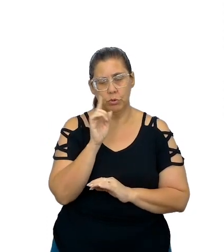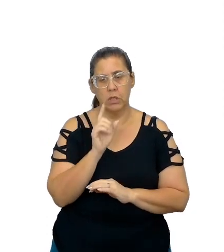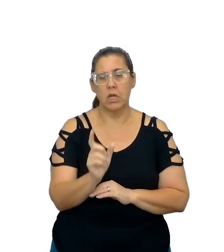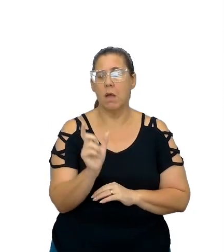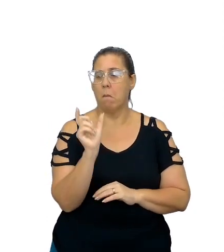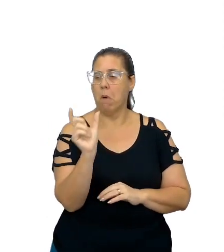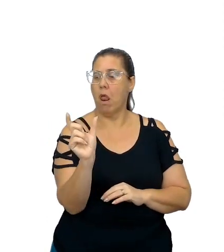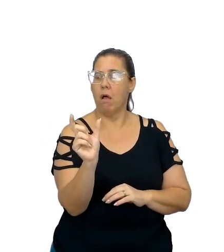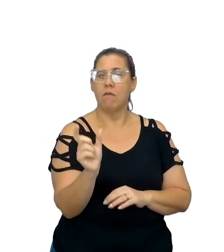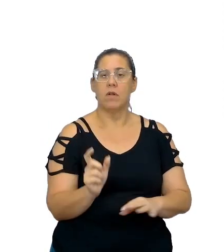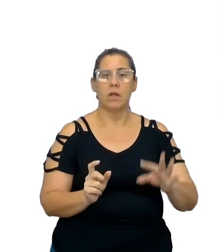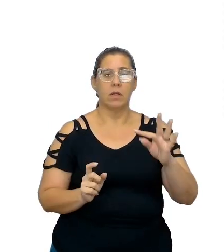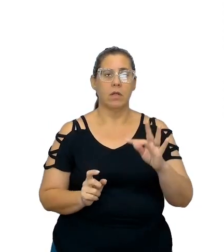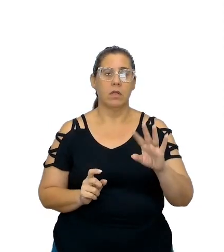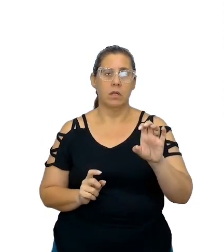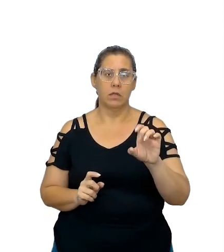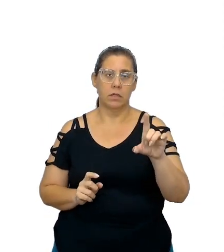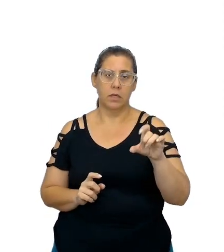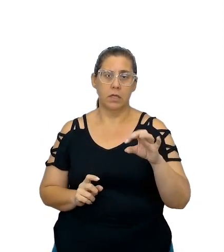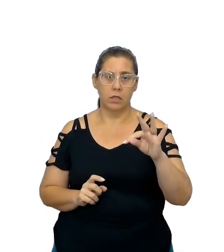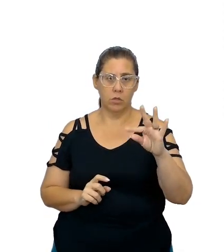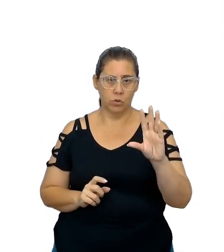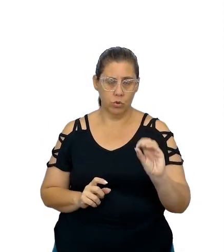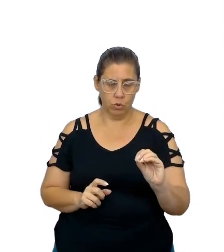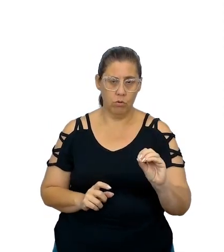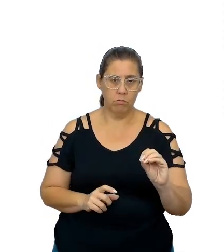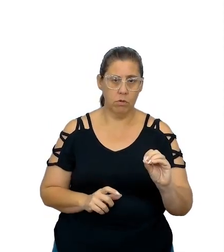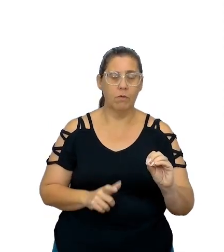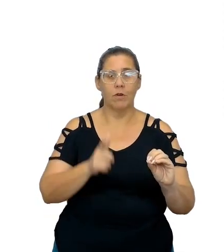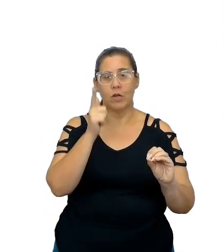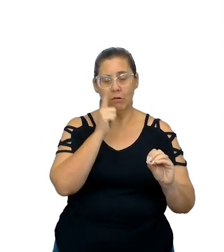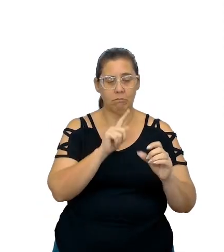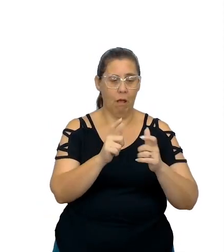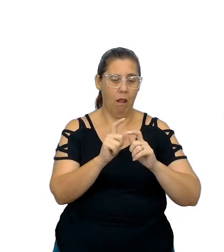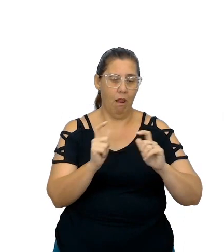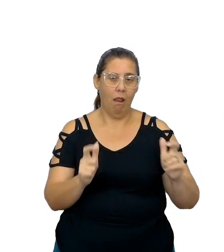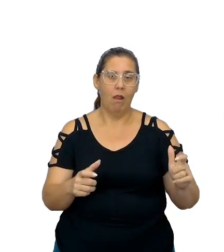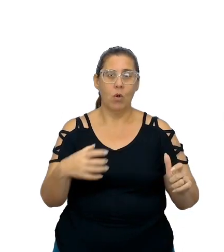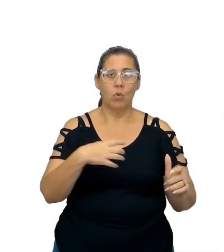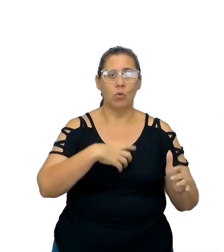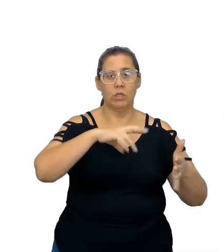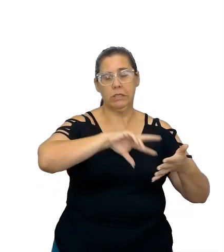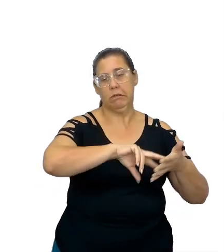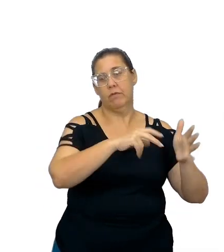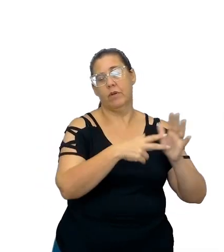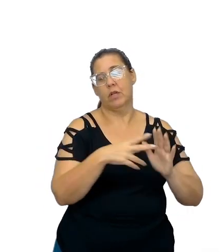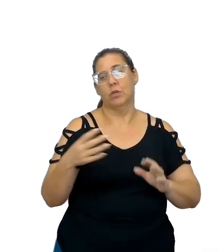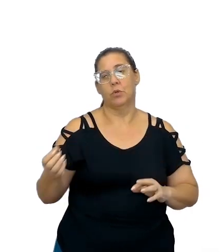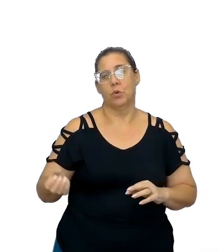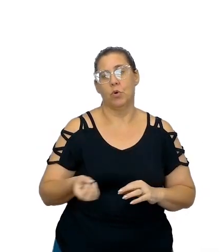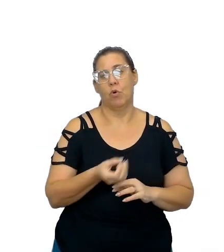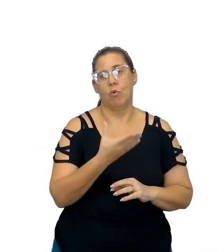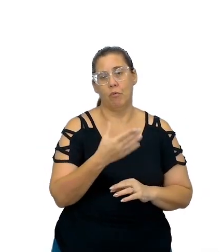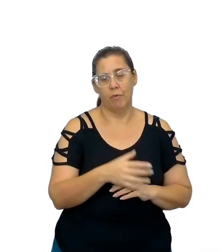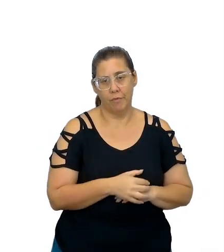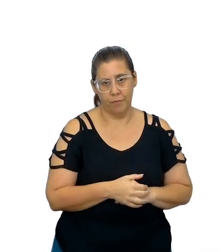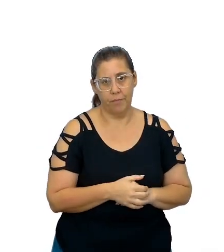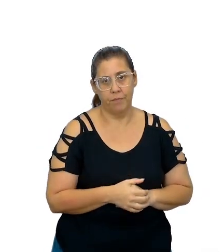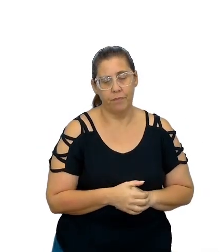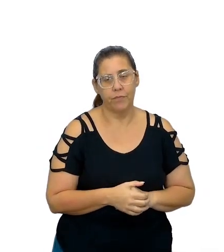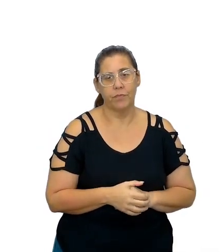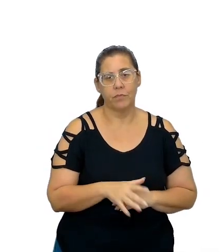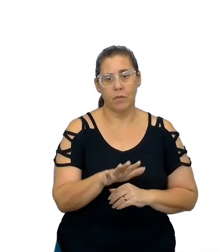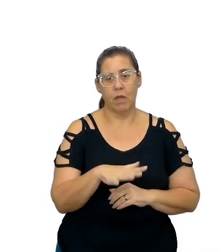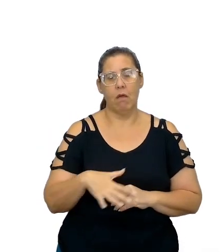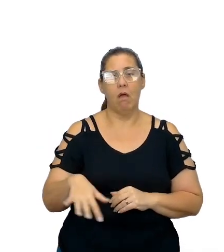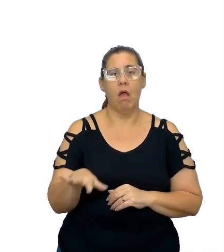palavra texto, então, ela se amplia para ganhar novos significados dentro dessa nova seara